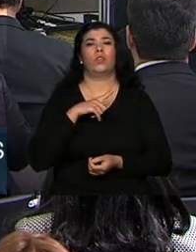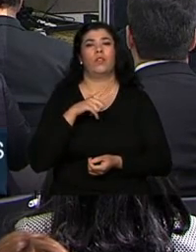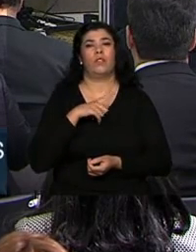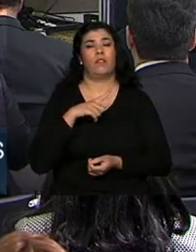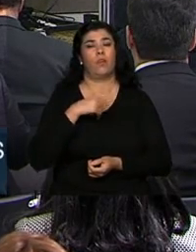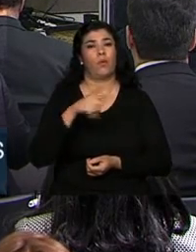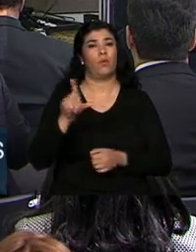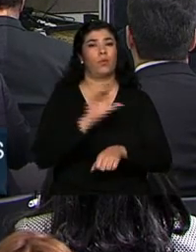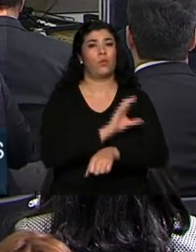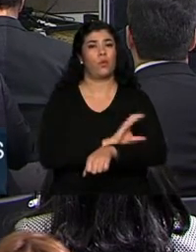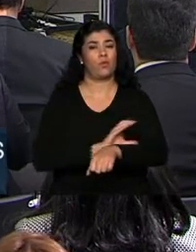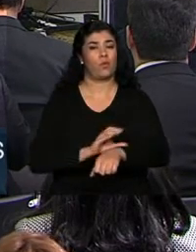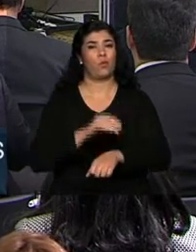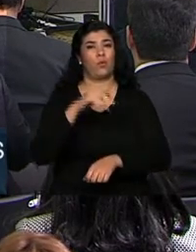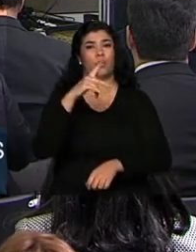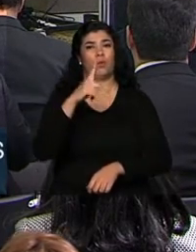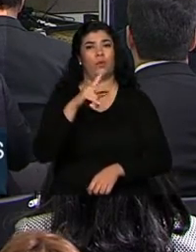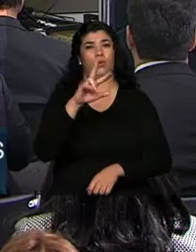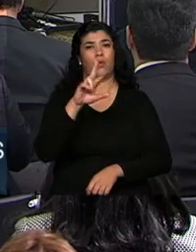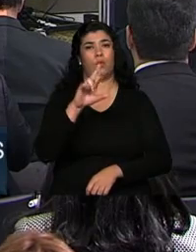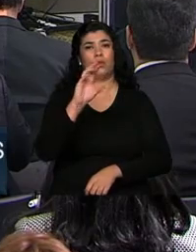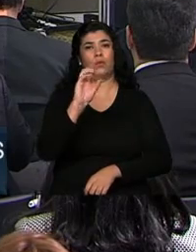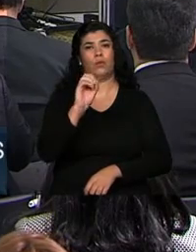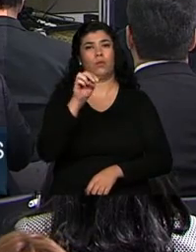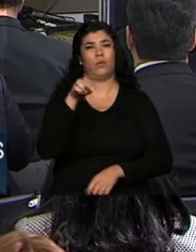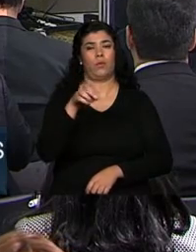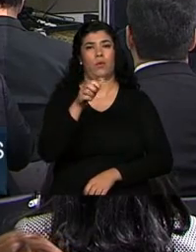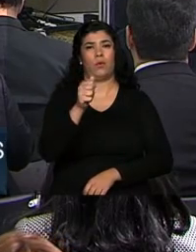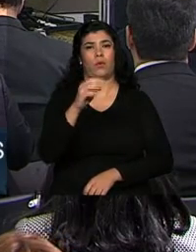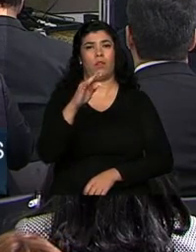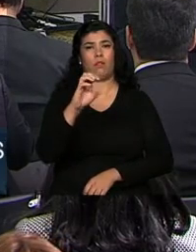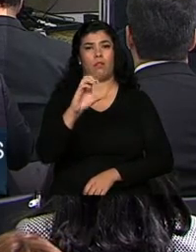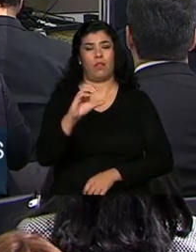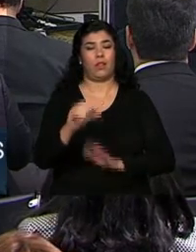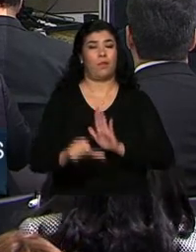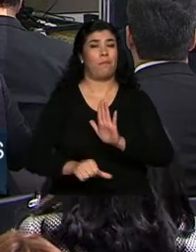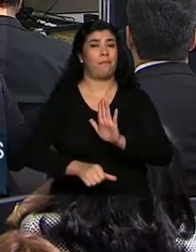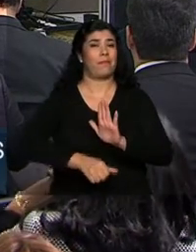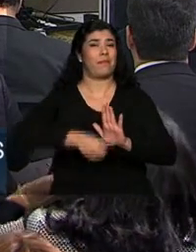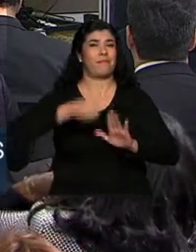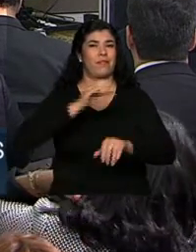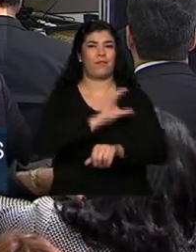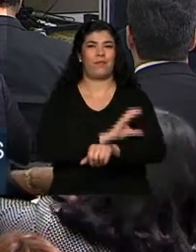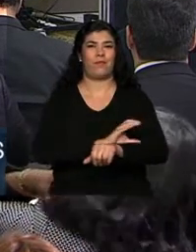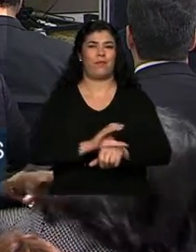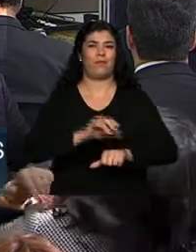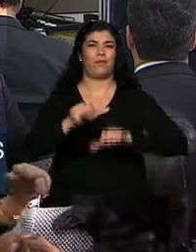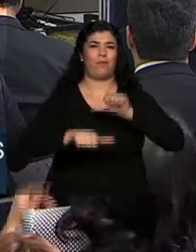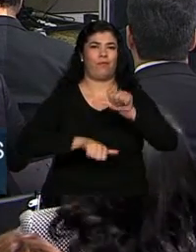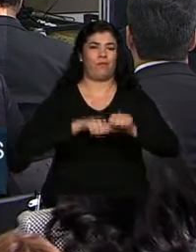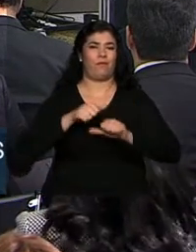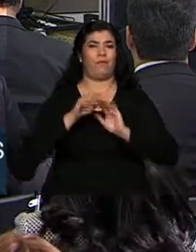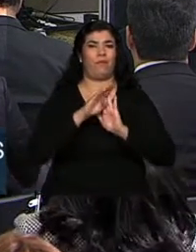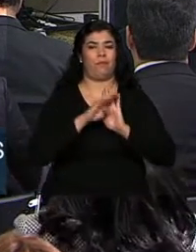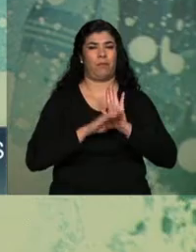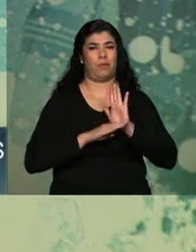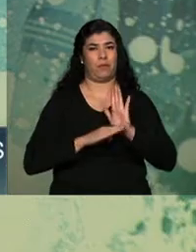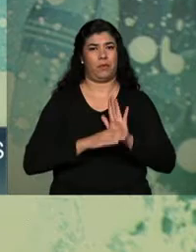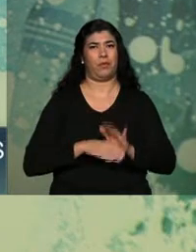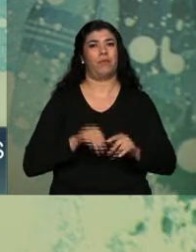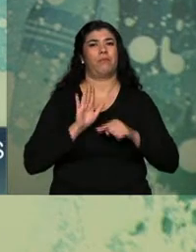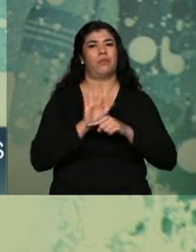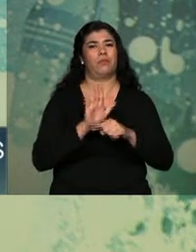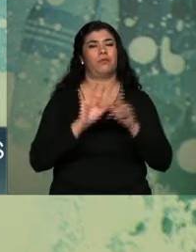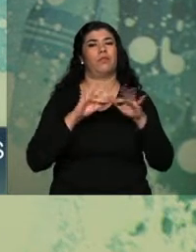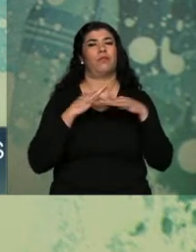Fiz os cursos do Pronatec. Primeiros cursos que apareceram quando fiz a renovação do bolsa, descobri que tinha o Pronatec,